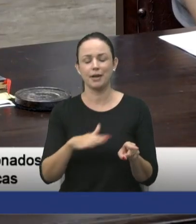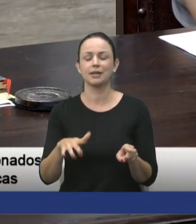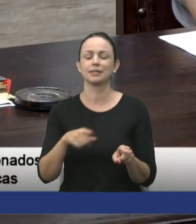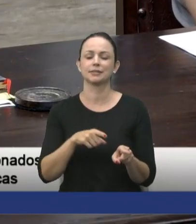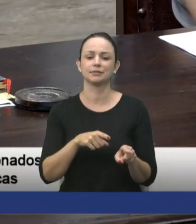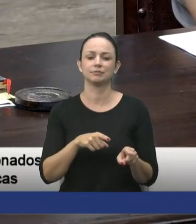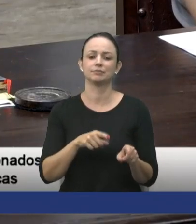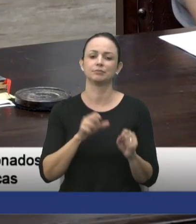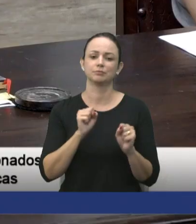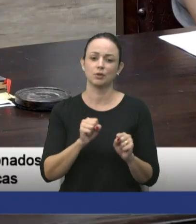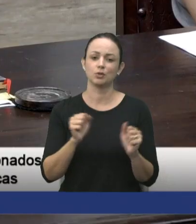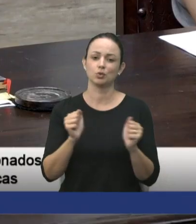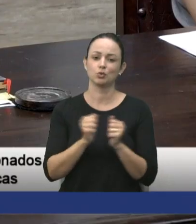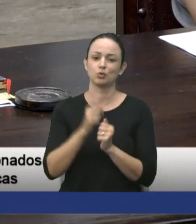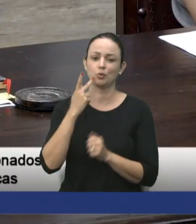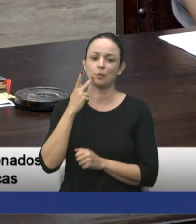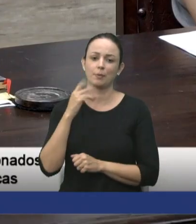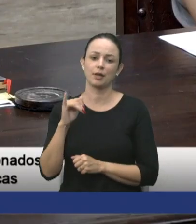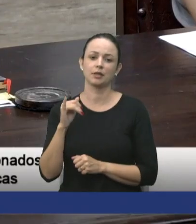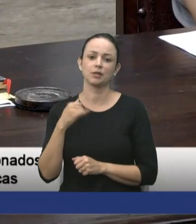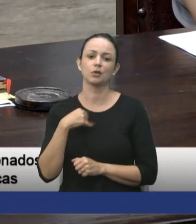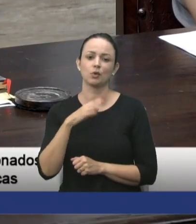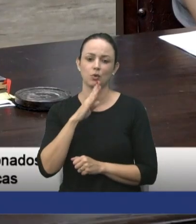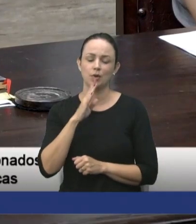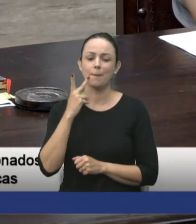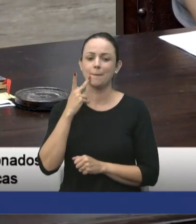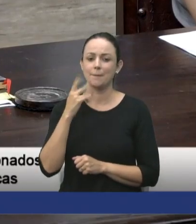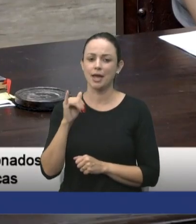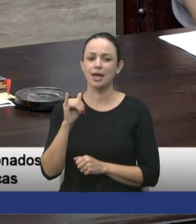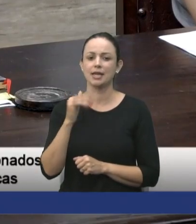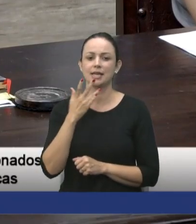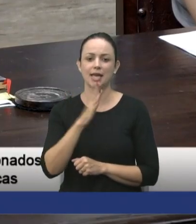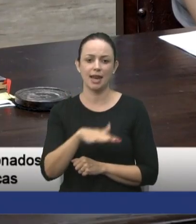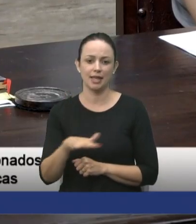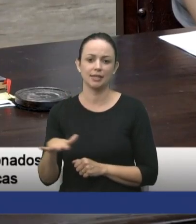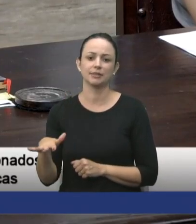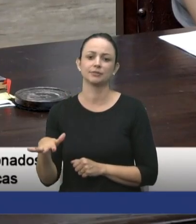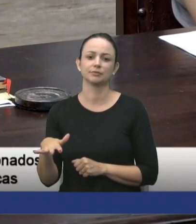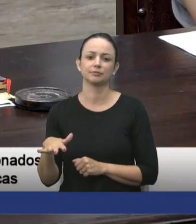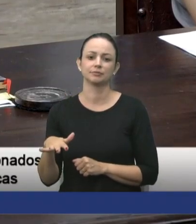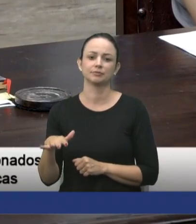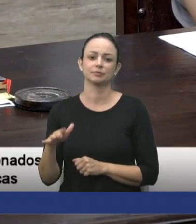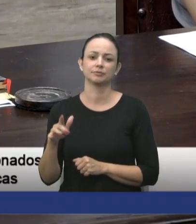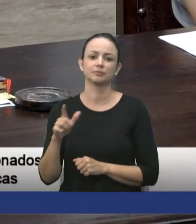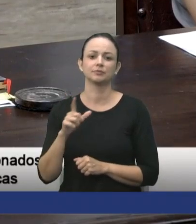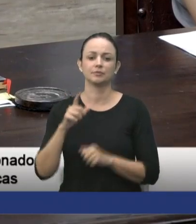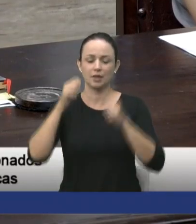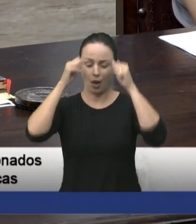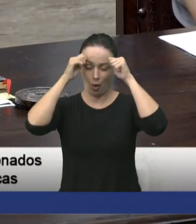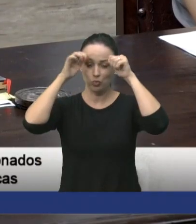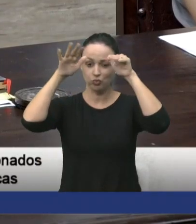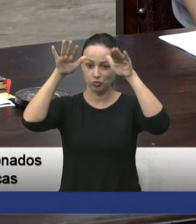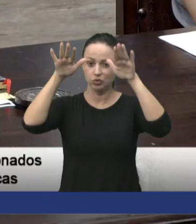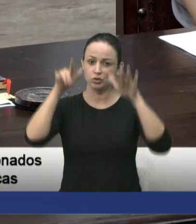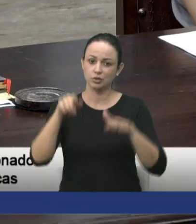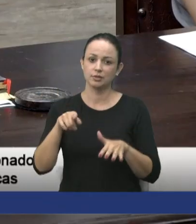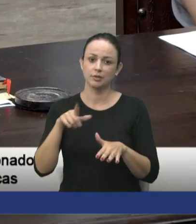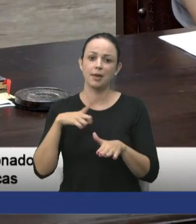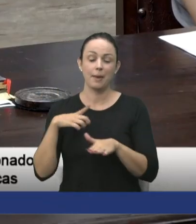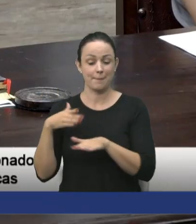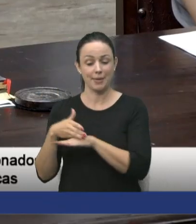estar com o pai. Eu conheço pai de crianças que têm o espectro autista, que